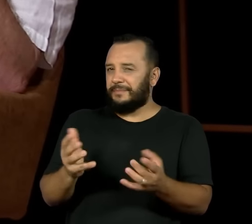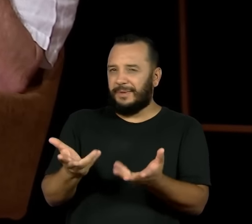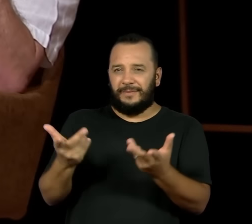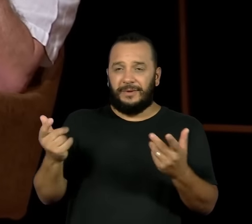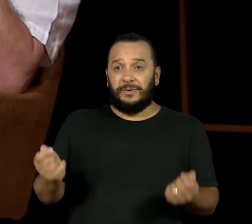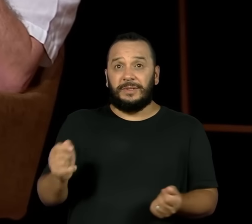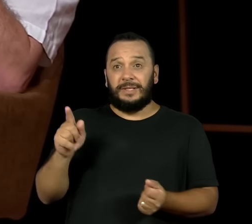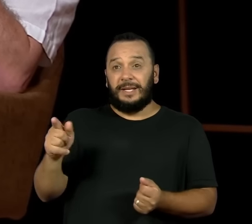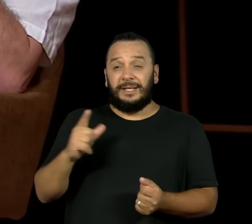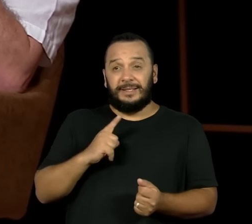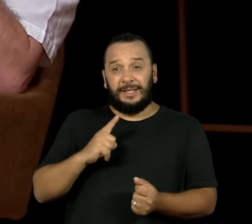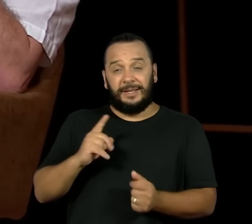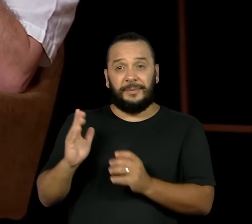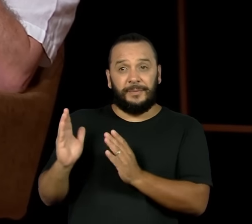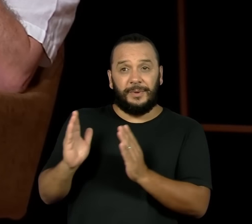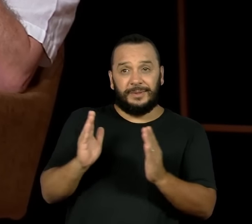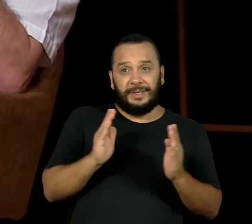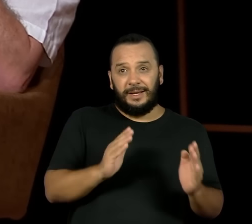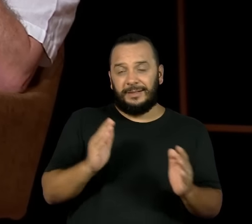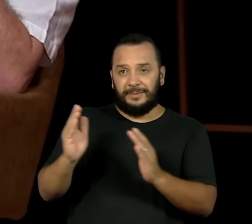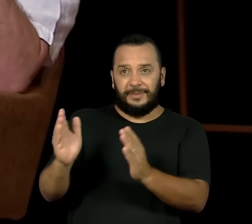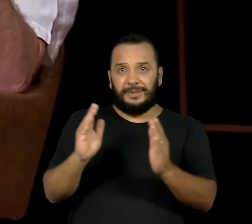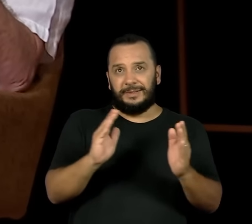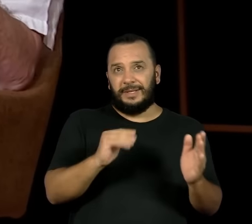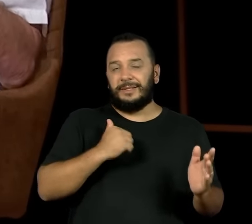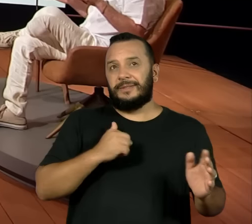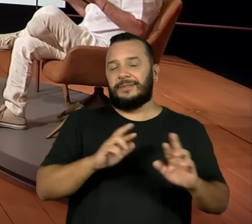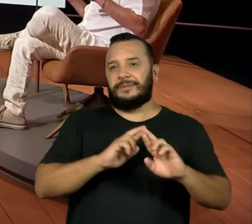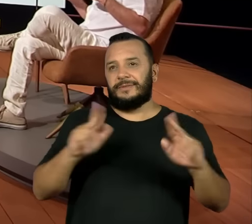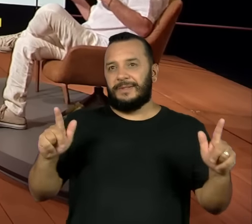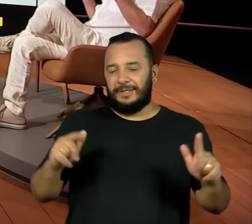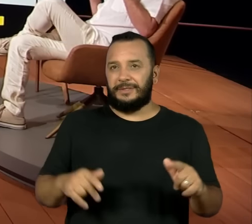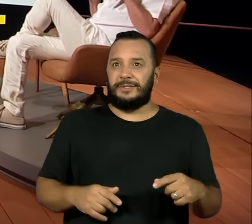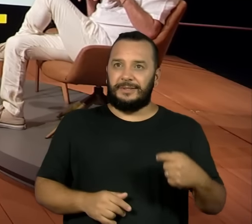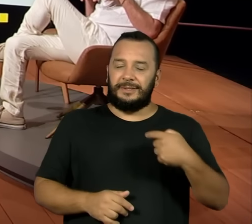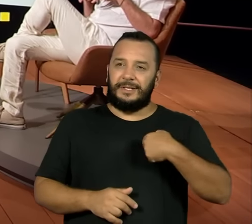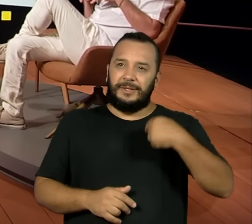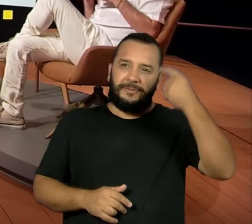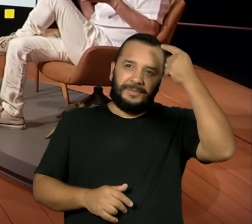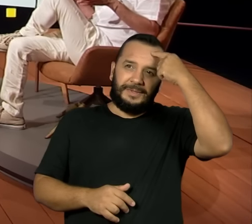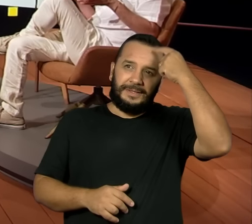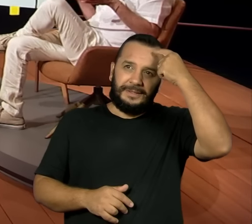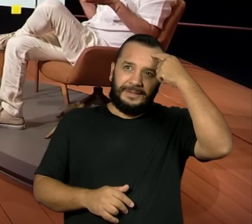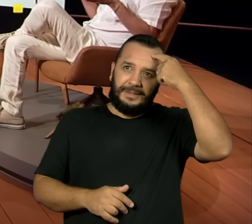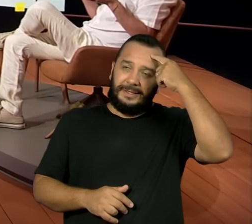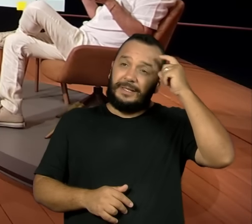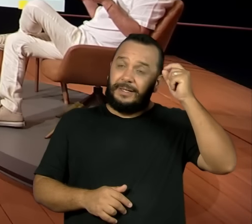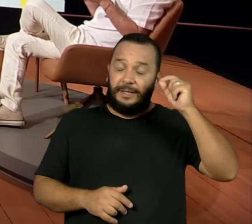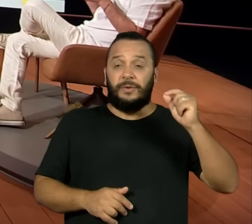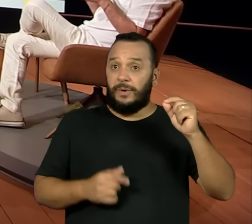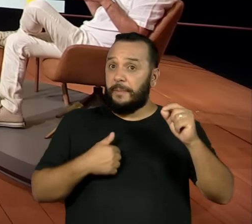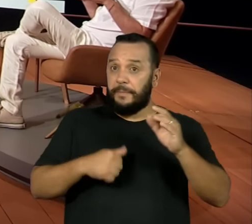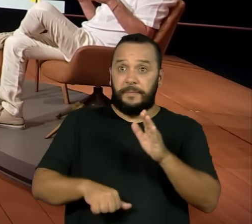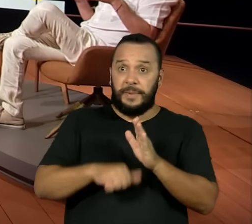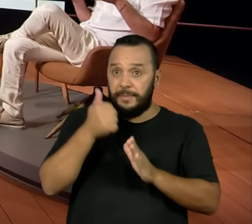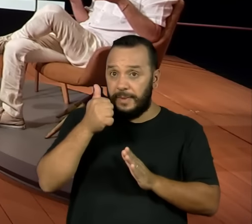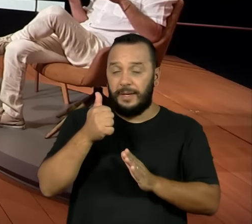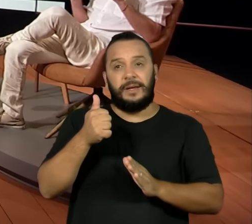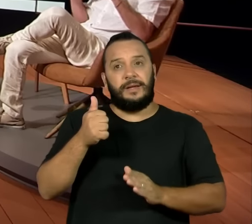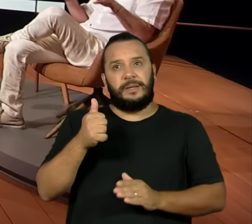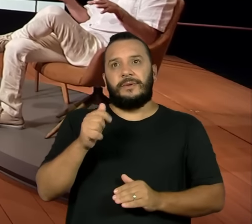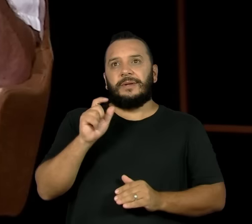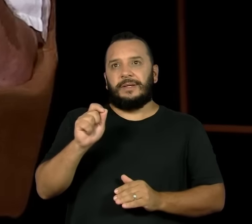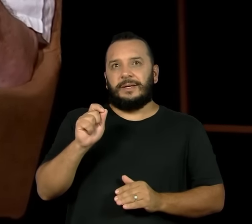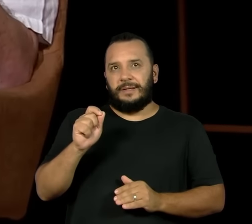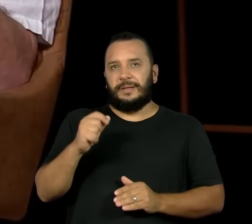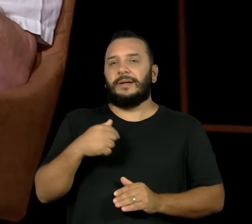peça e eu e eu tinha na cabeça que Como era a primeira eu tinha que ser Arena Hum eu